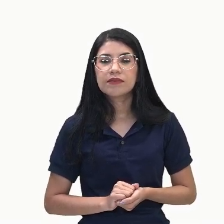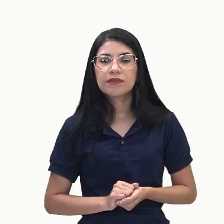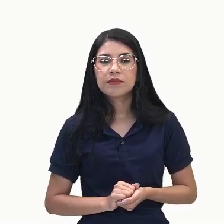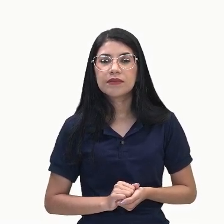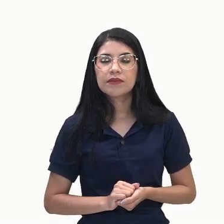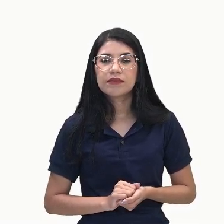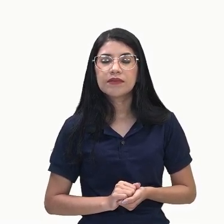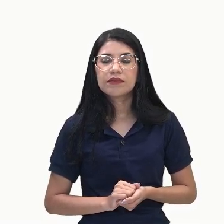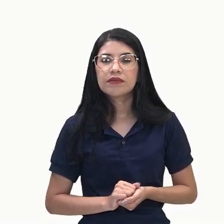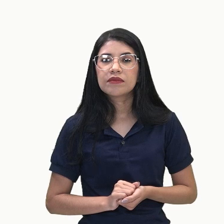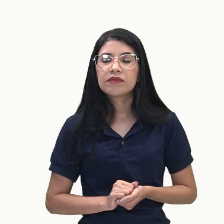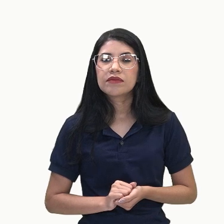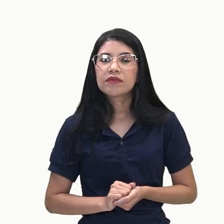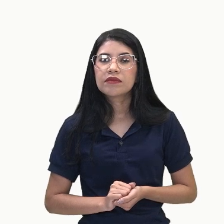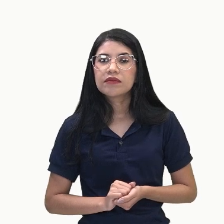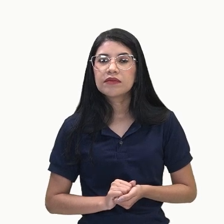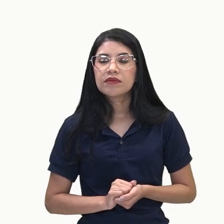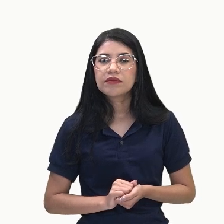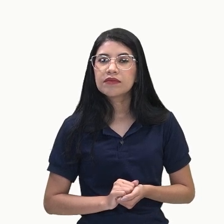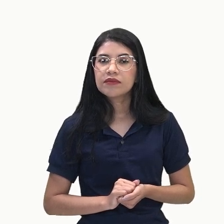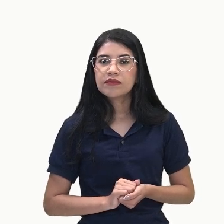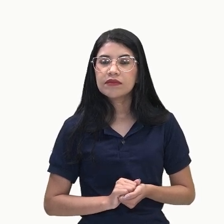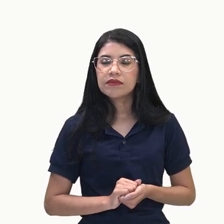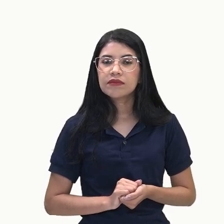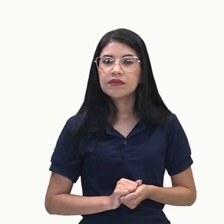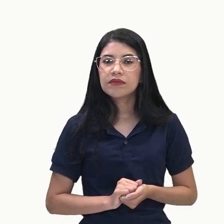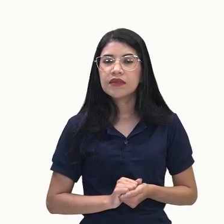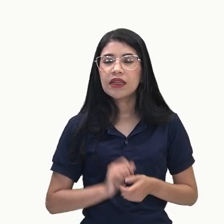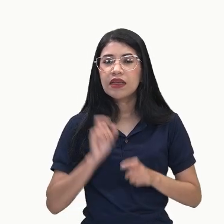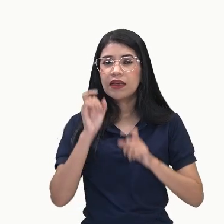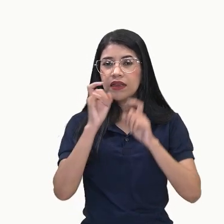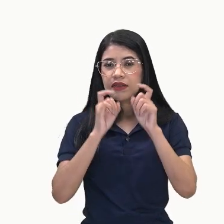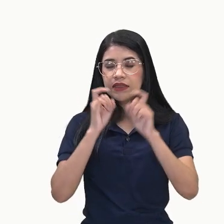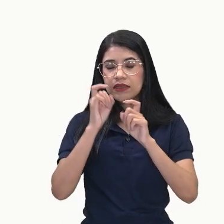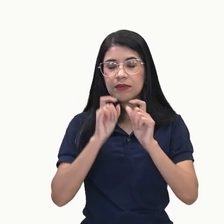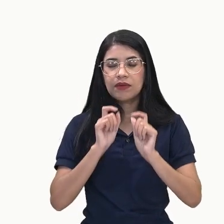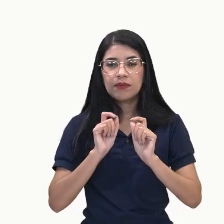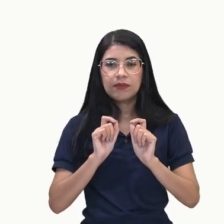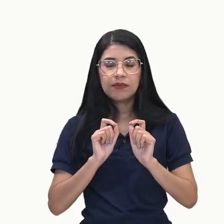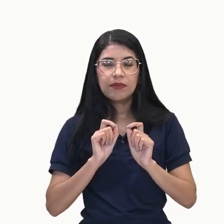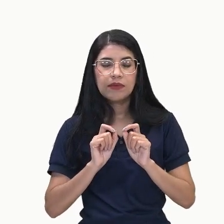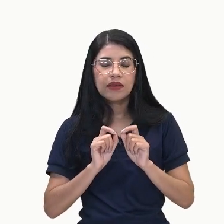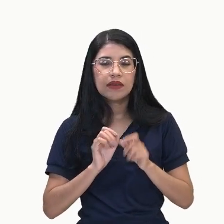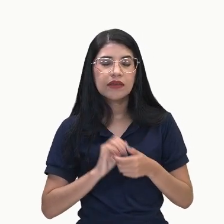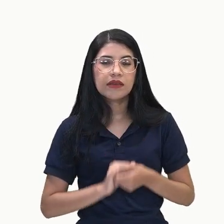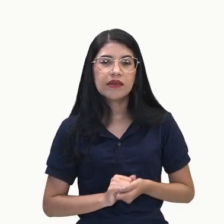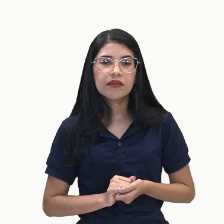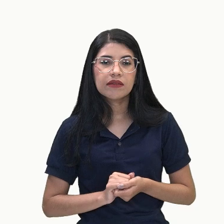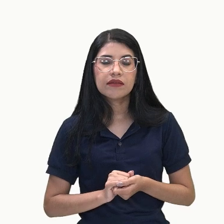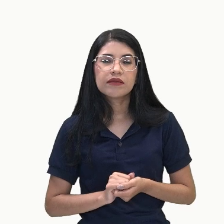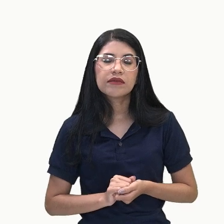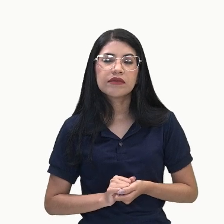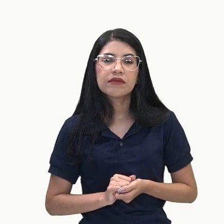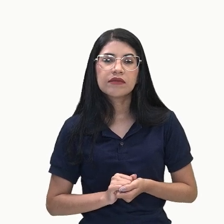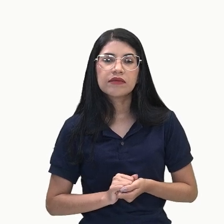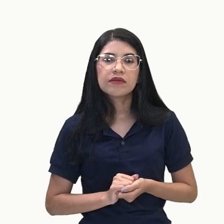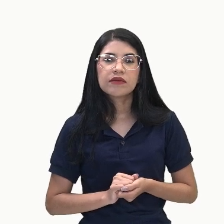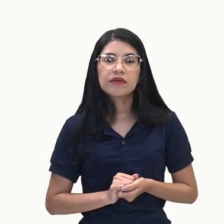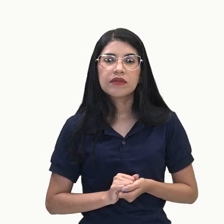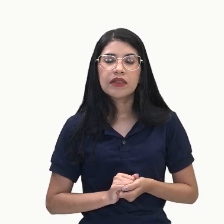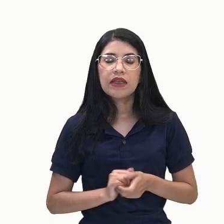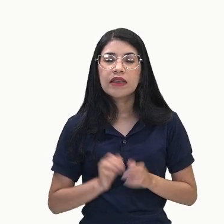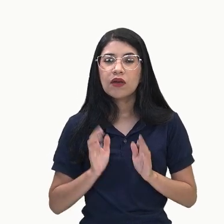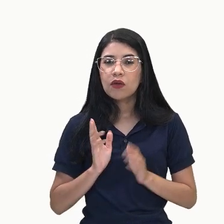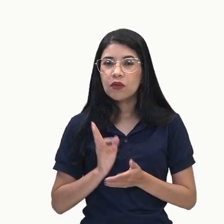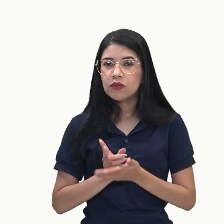se preocupavam, né? Eles se preocupavam em não tirar o